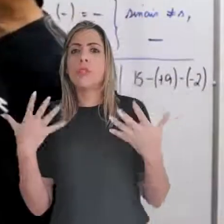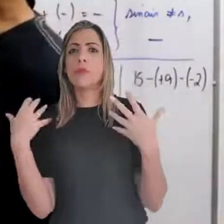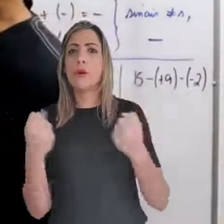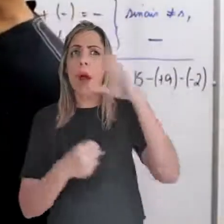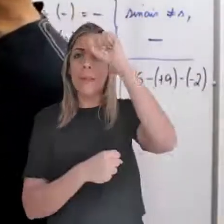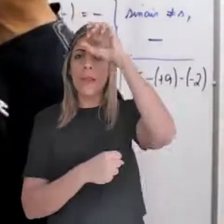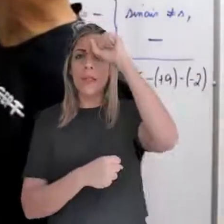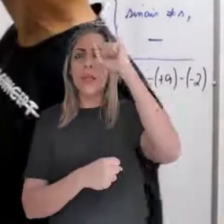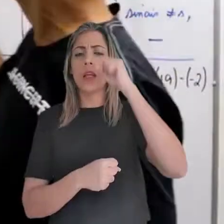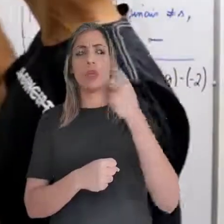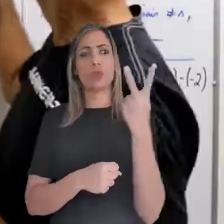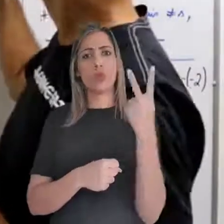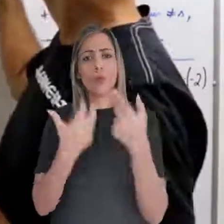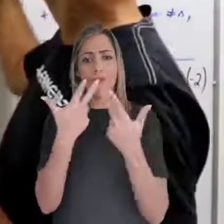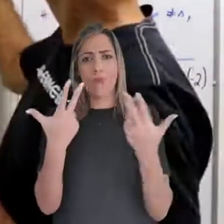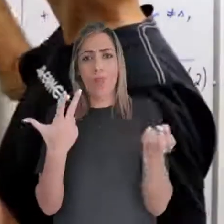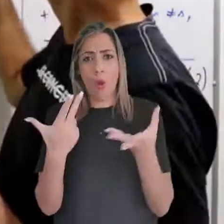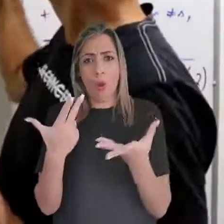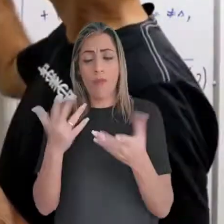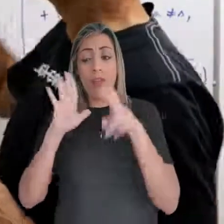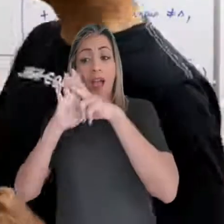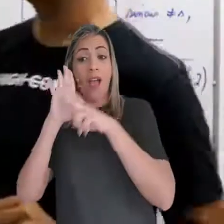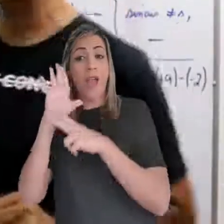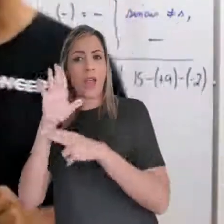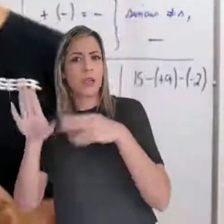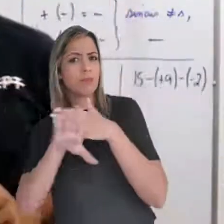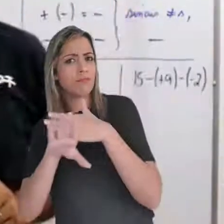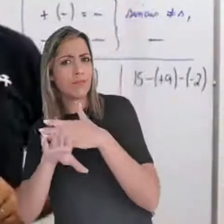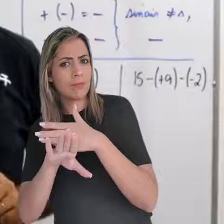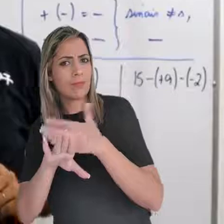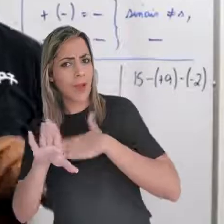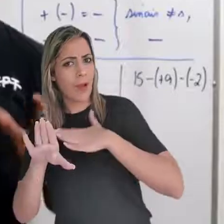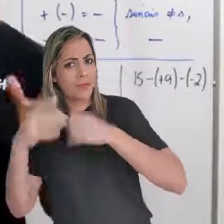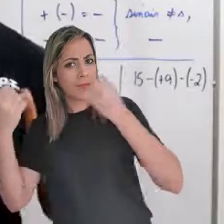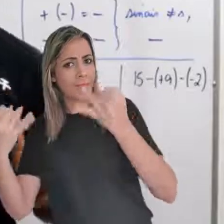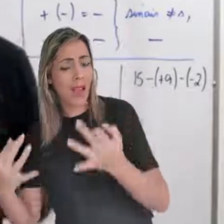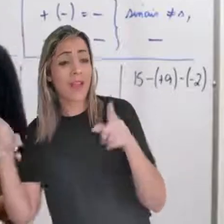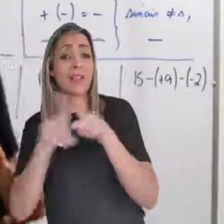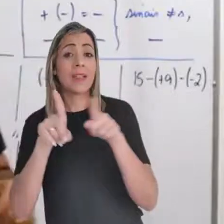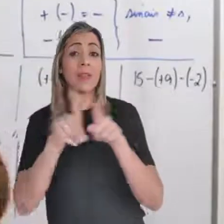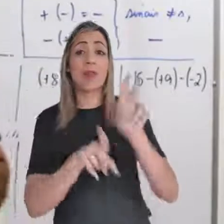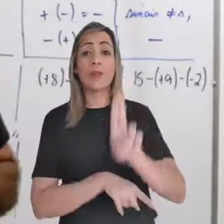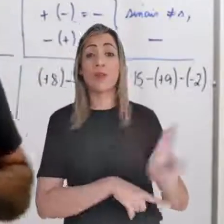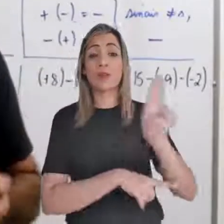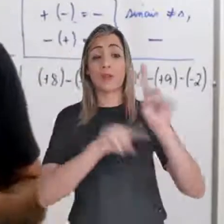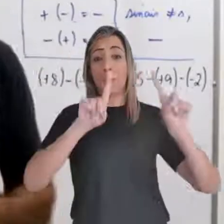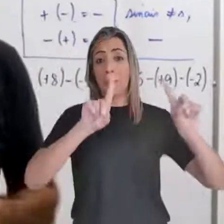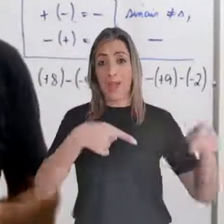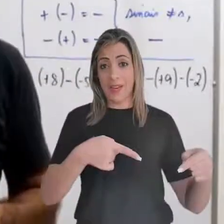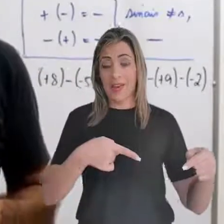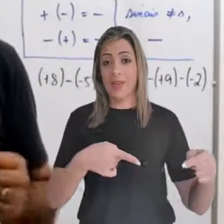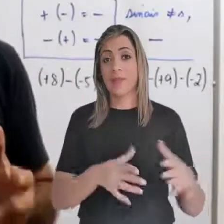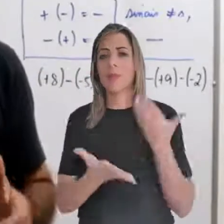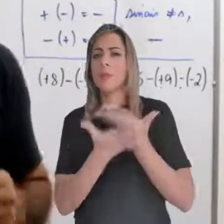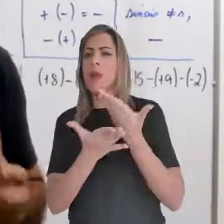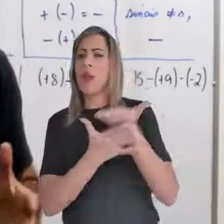novos, regra da padaria e o uso dos parênteses. Na aula passada já trabalhamos um pouco